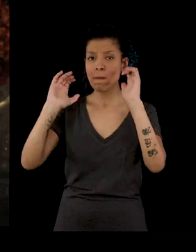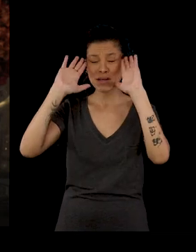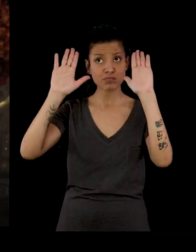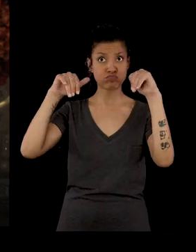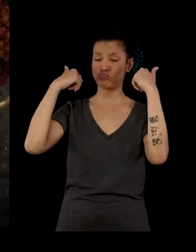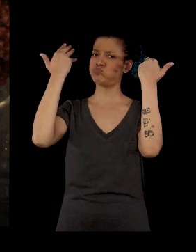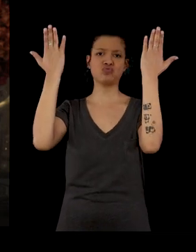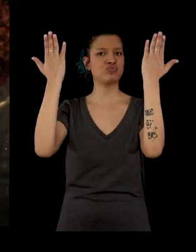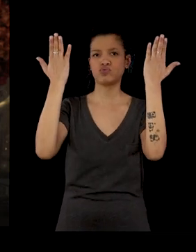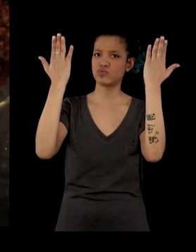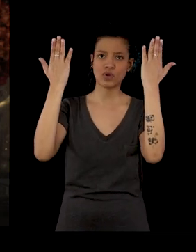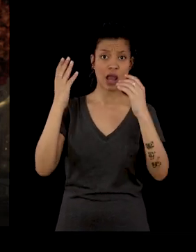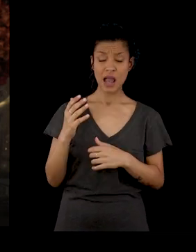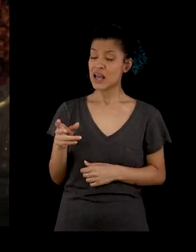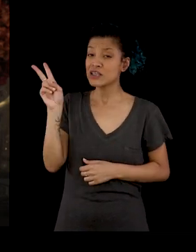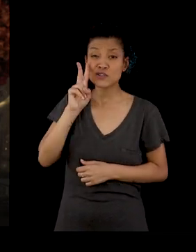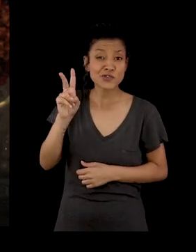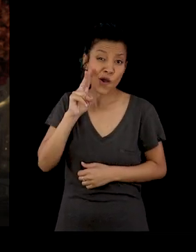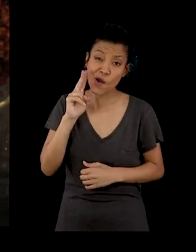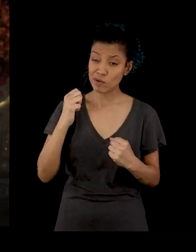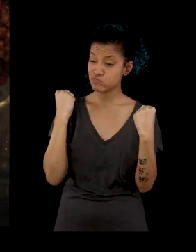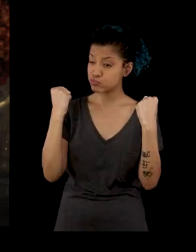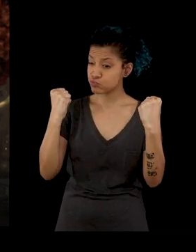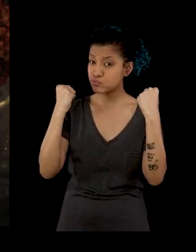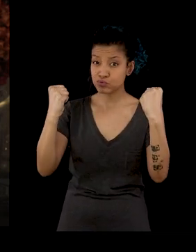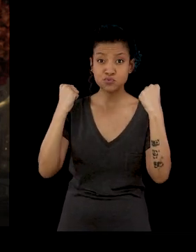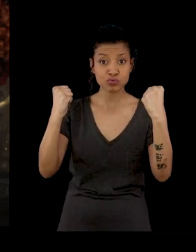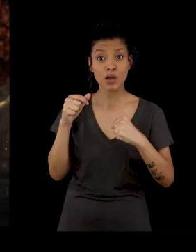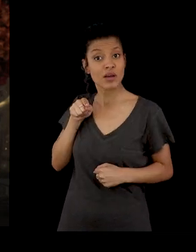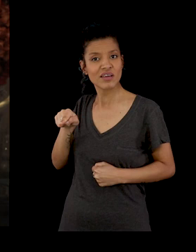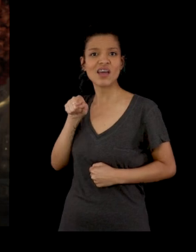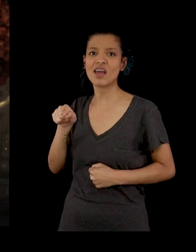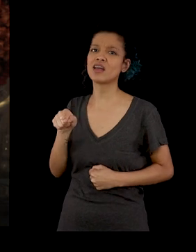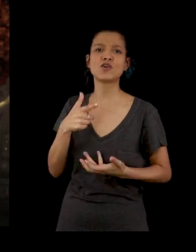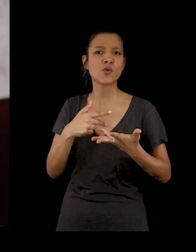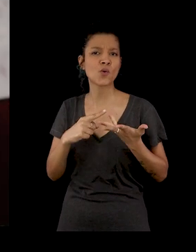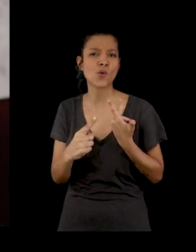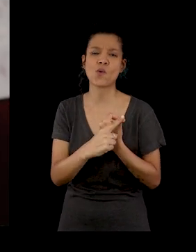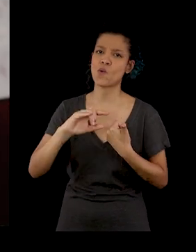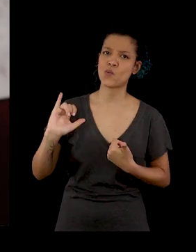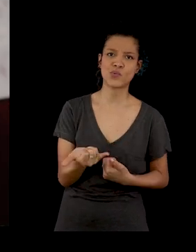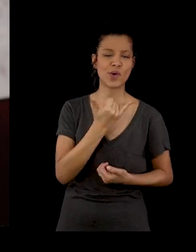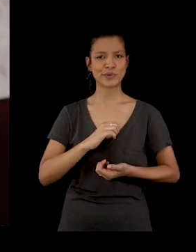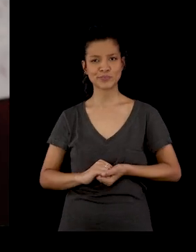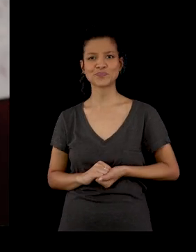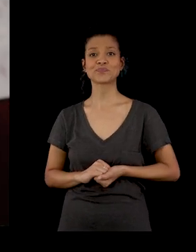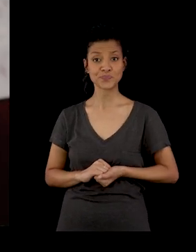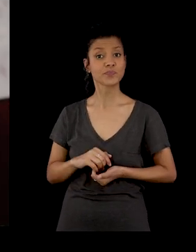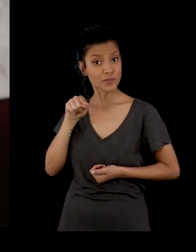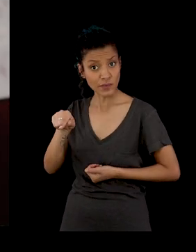As nossas histórias são, assim, retumbantes. E ele foi o usuário de tudo isso. Ele tinha uma visão